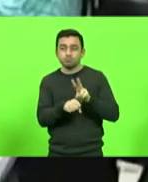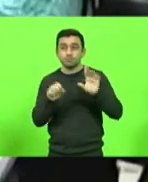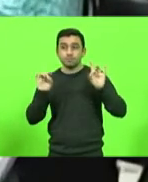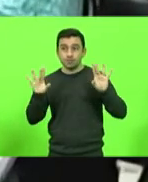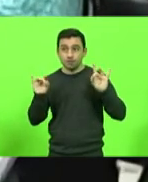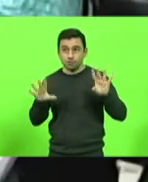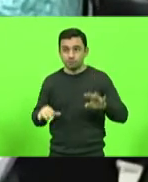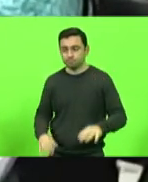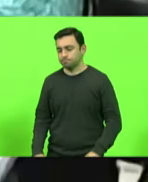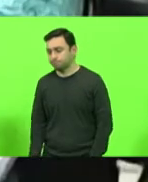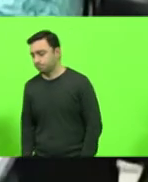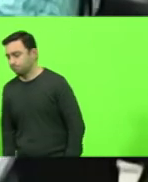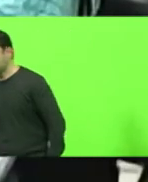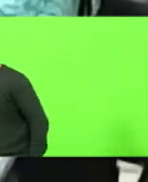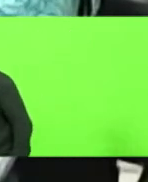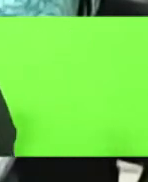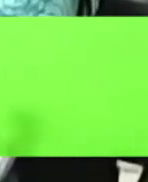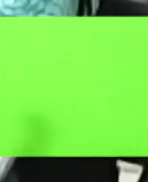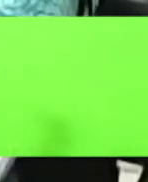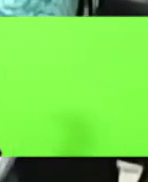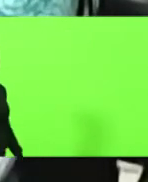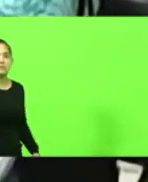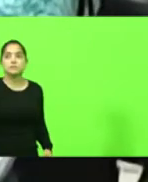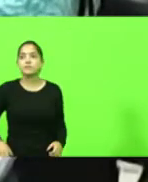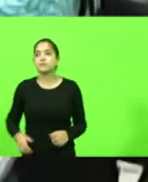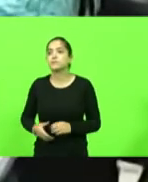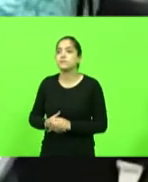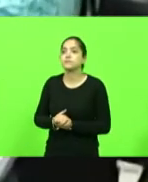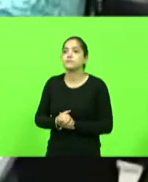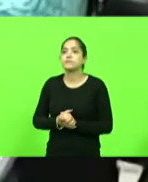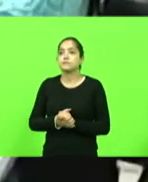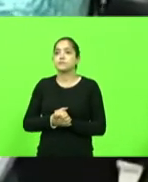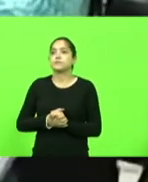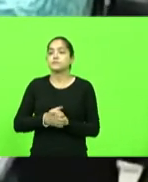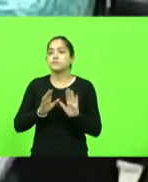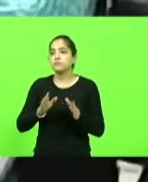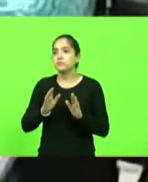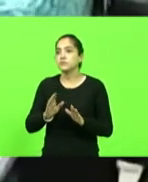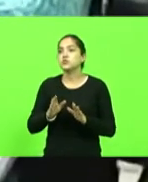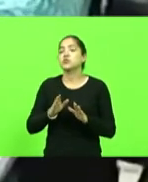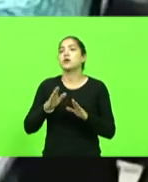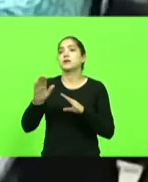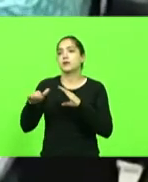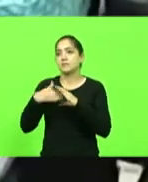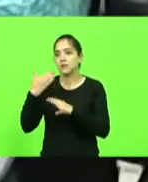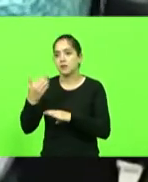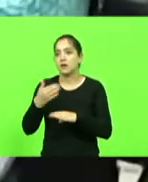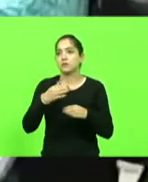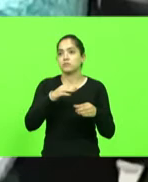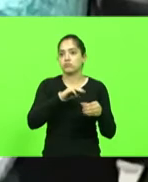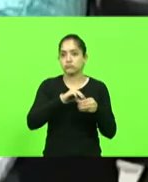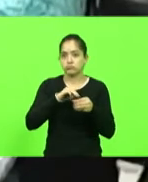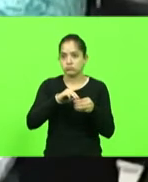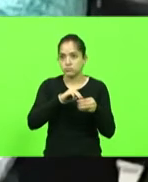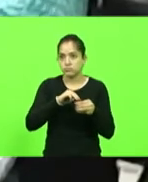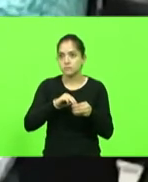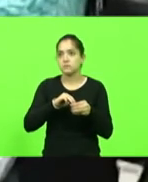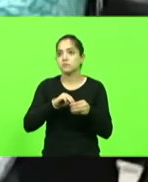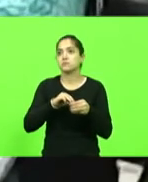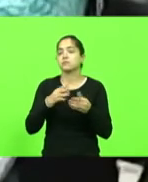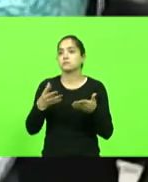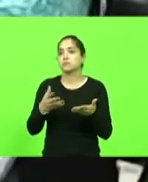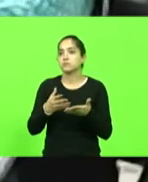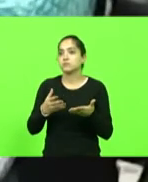média e alta complexidade, encaminharam um questionário para os municípios e aconteceu a tabulação